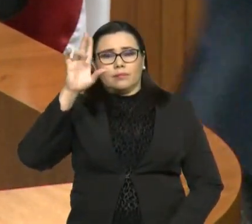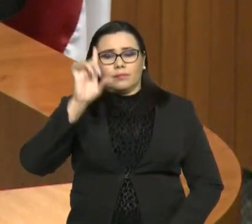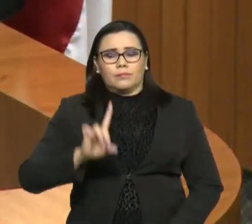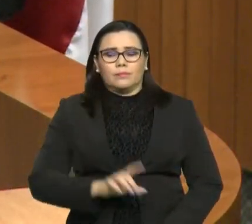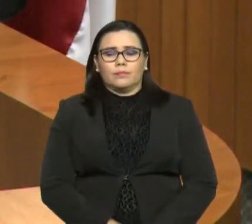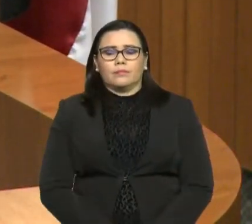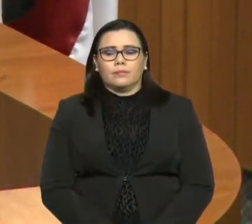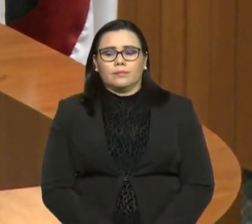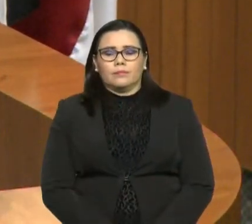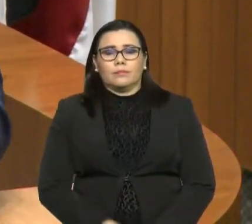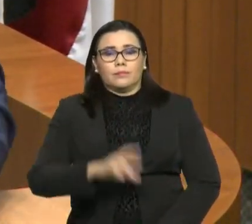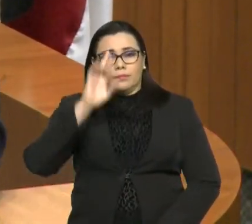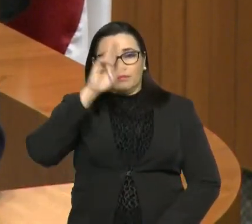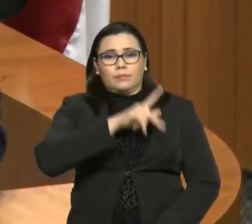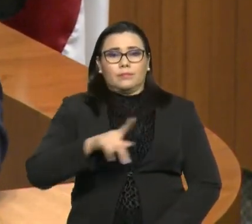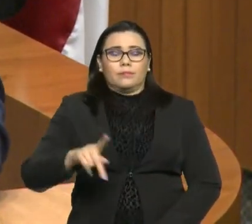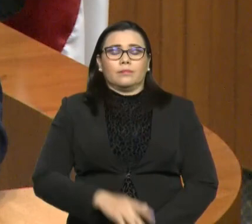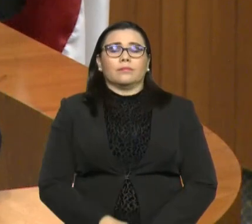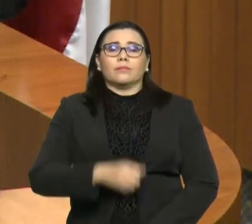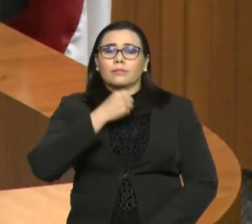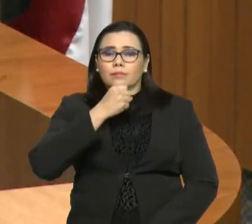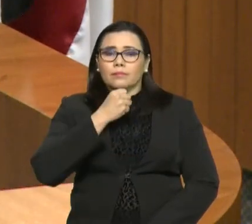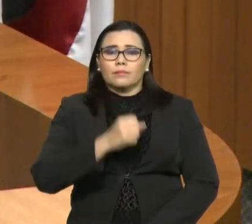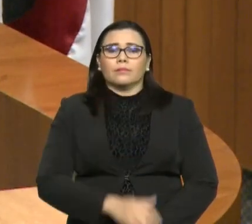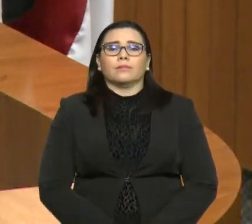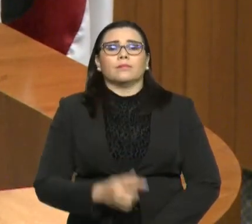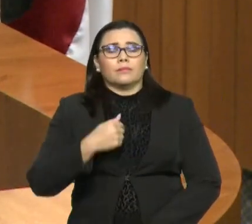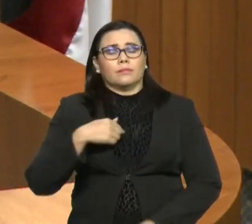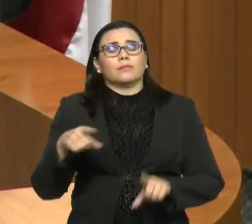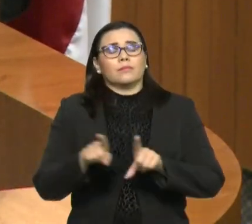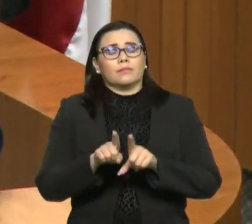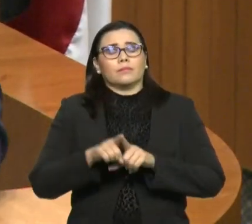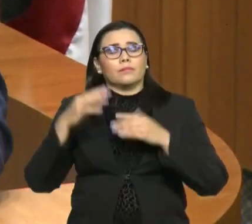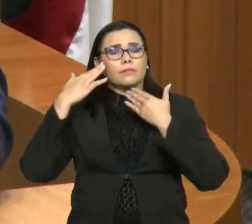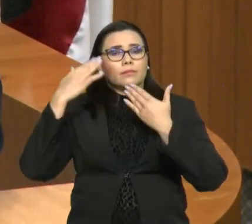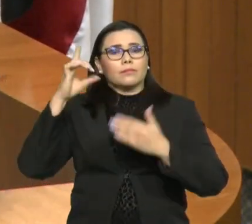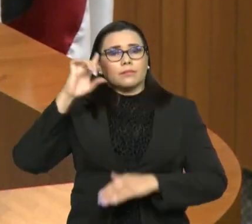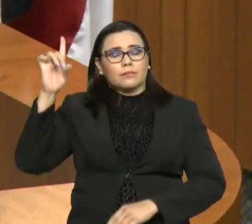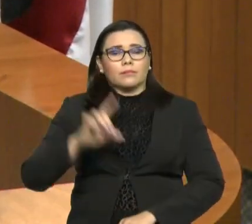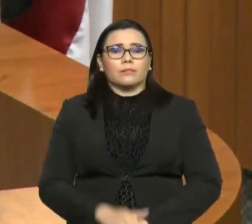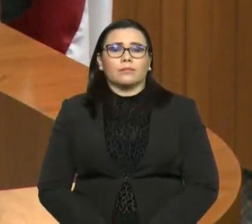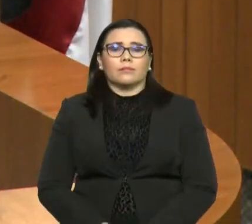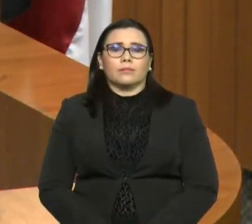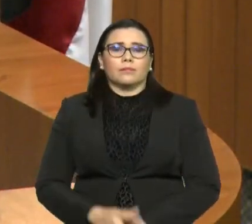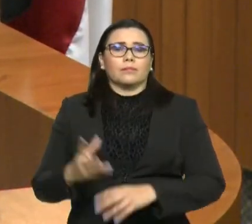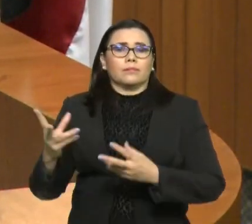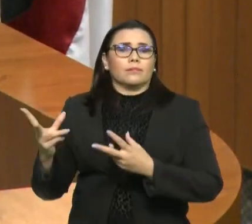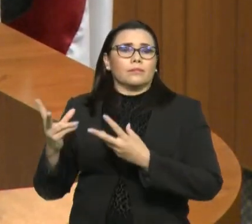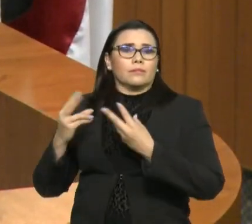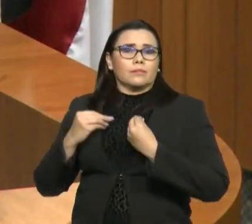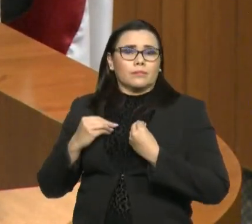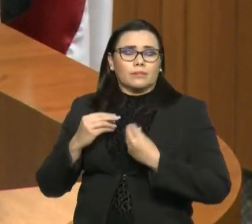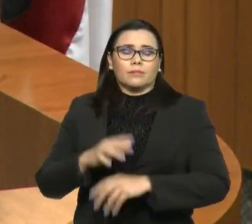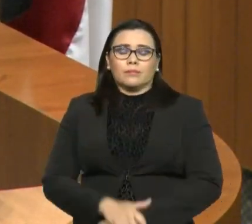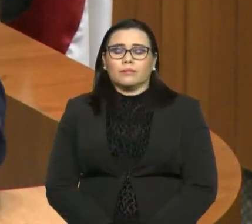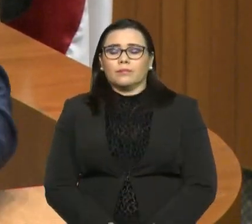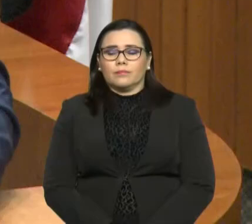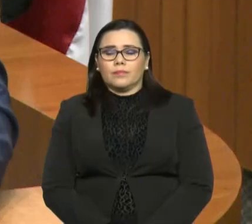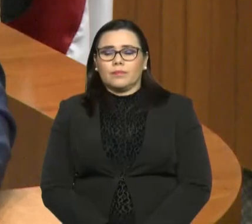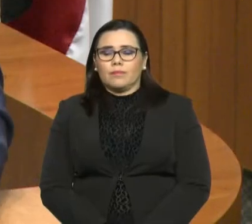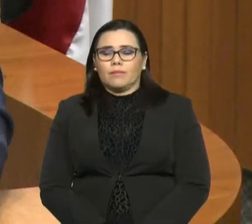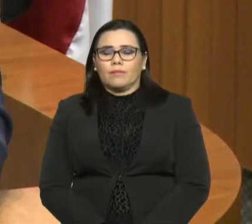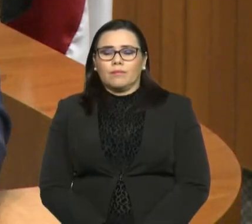imprensa, agradecer a Deus pela oportunidade, agradecer a Deus por este momento, registrar aqui a